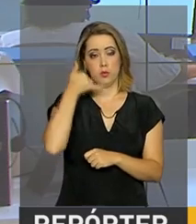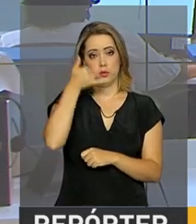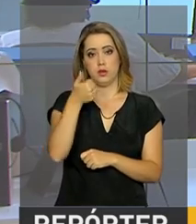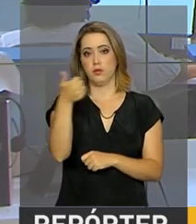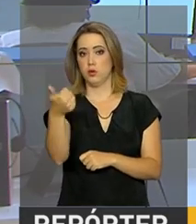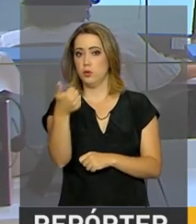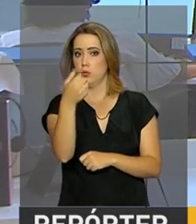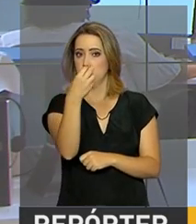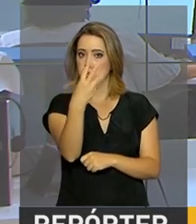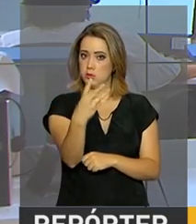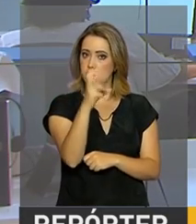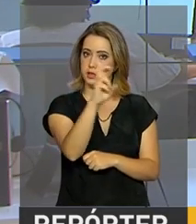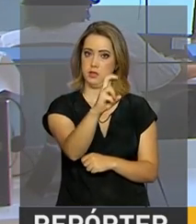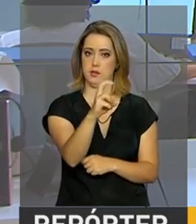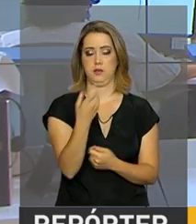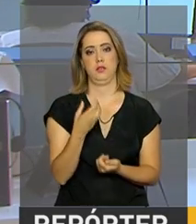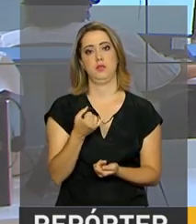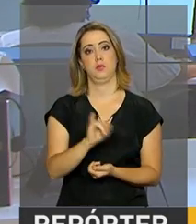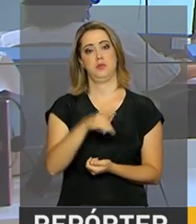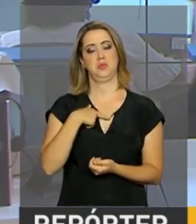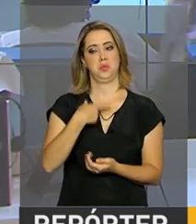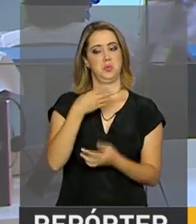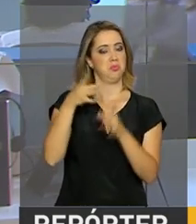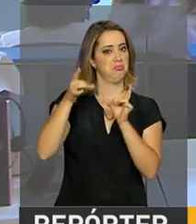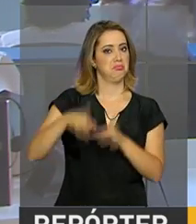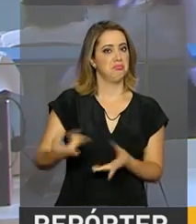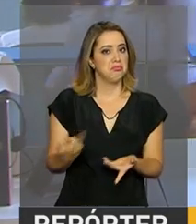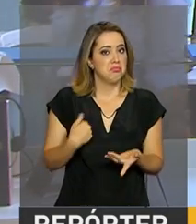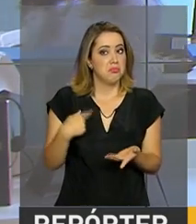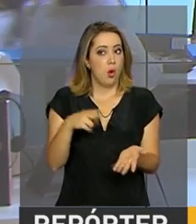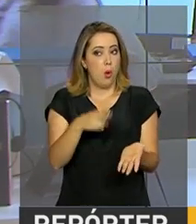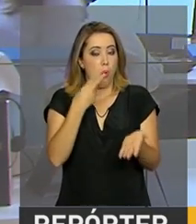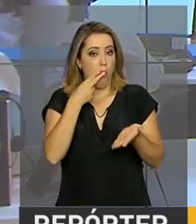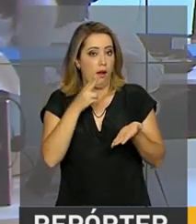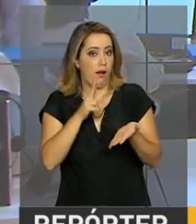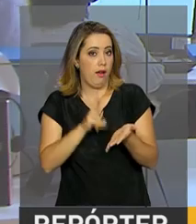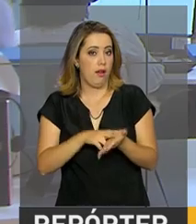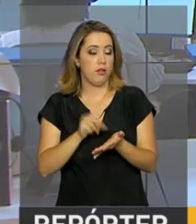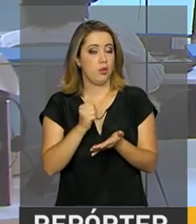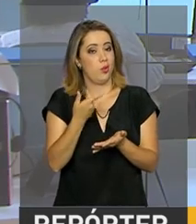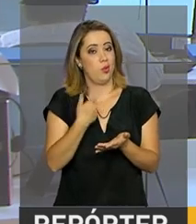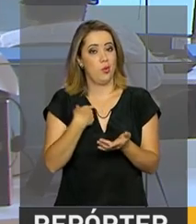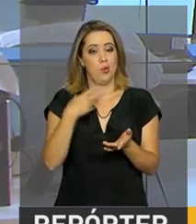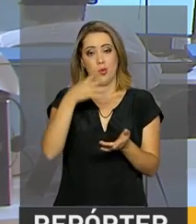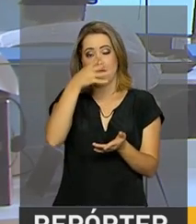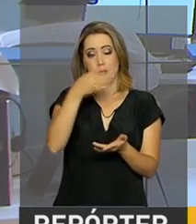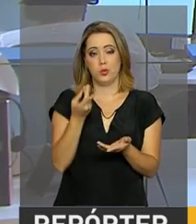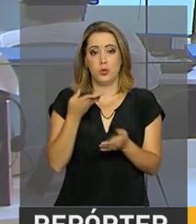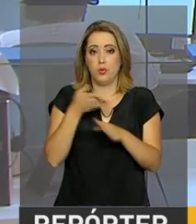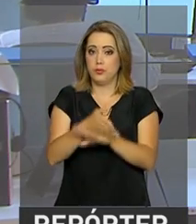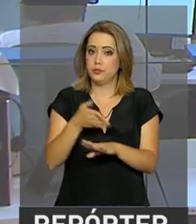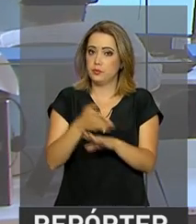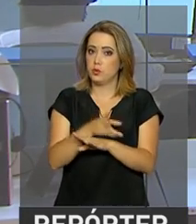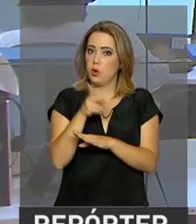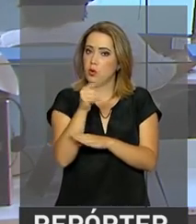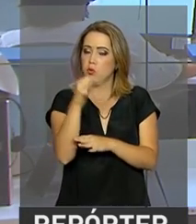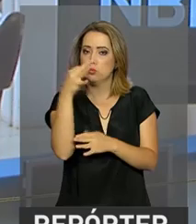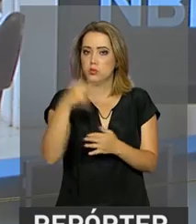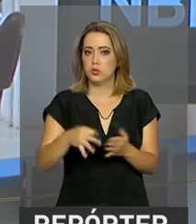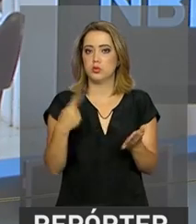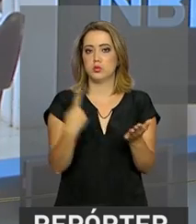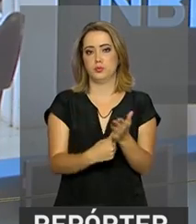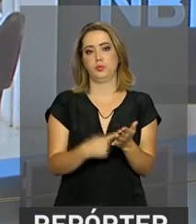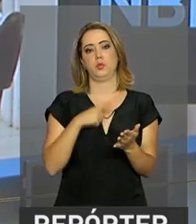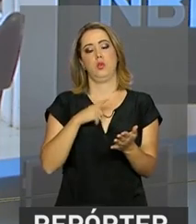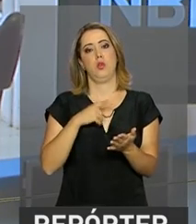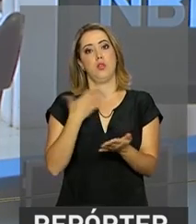135 quem não atender a convocação ou não comparecer na data agendada terá o benefício suspenso